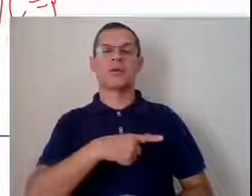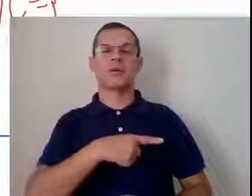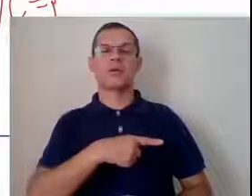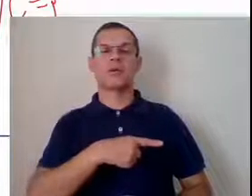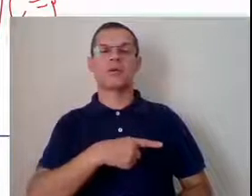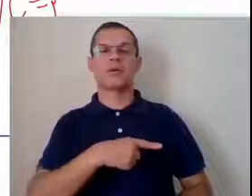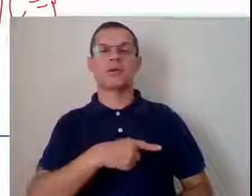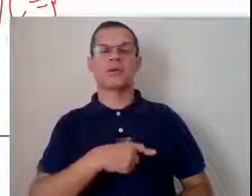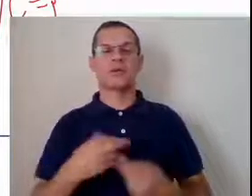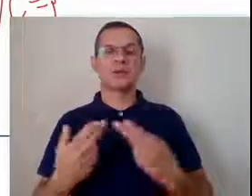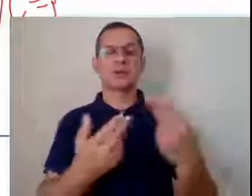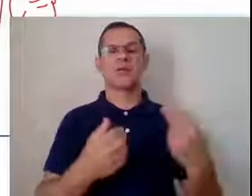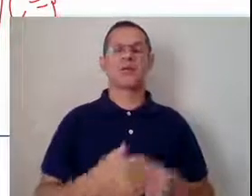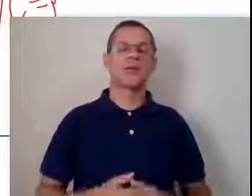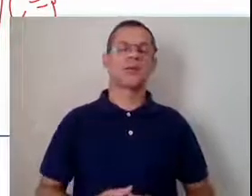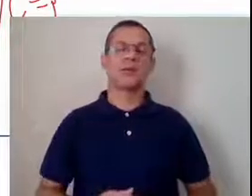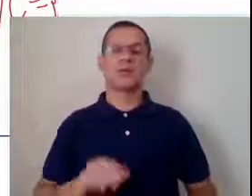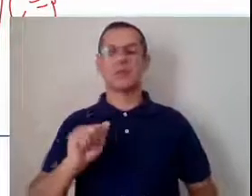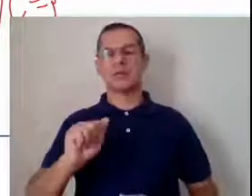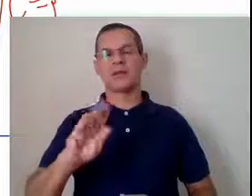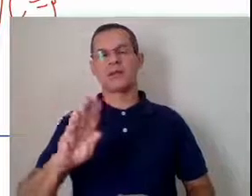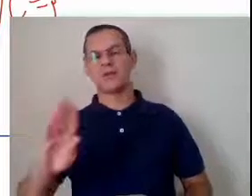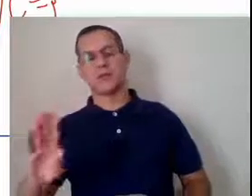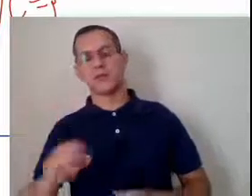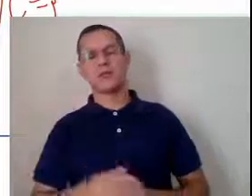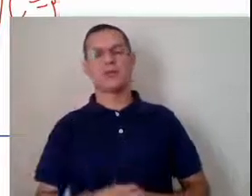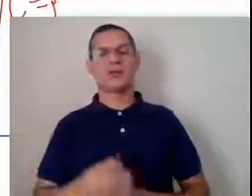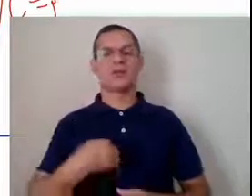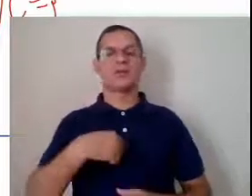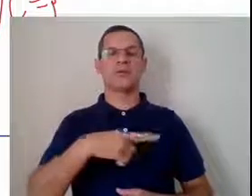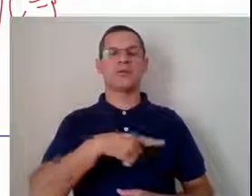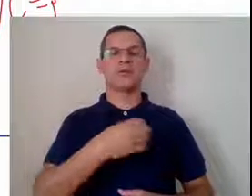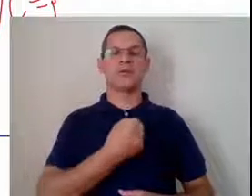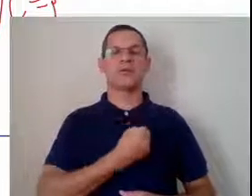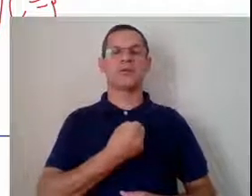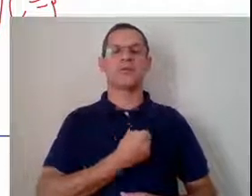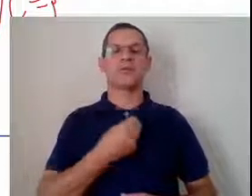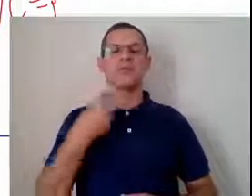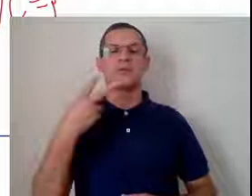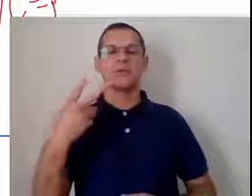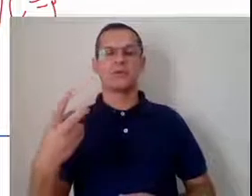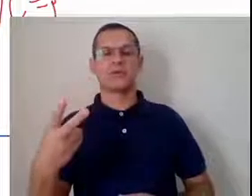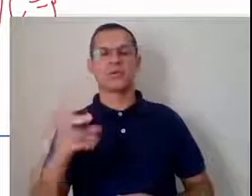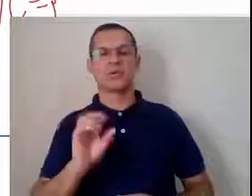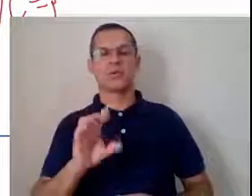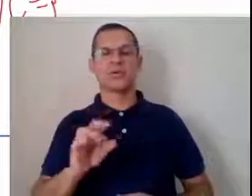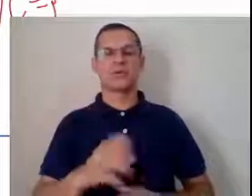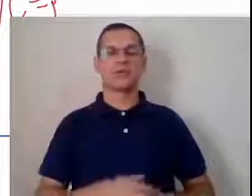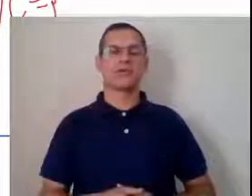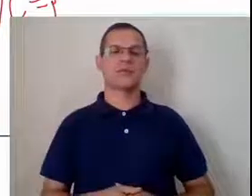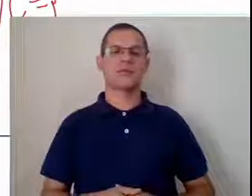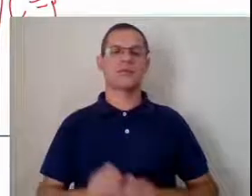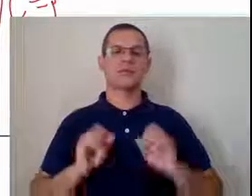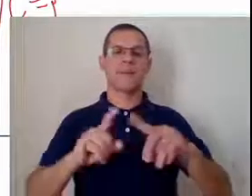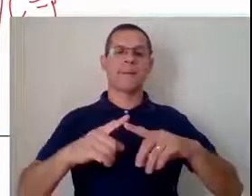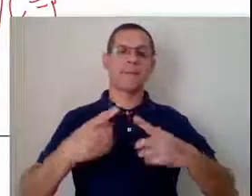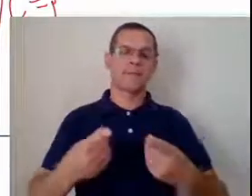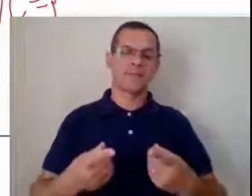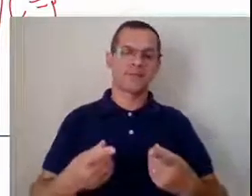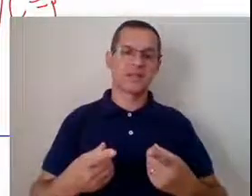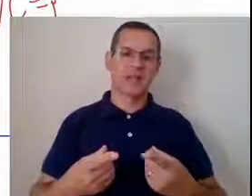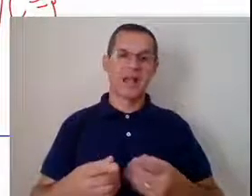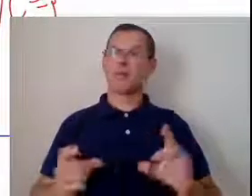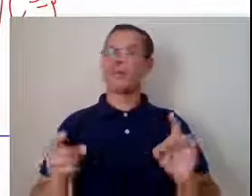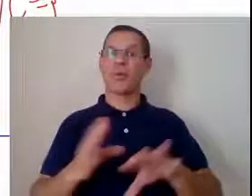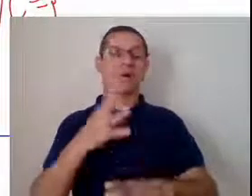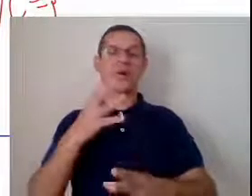em comum entre A e B? Eu tenho o número 2 apenas, ok? Mas não acabou